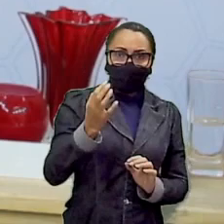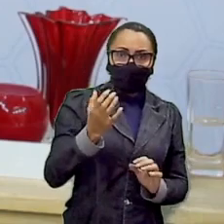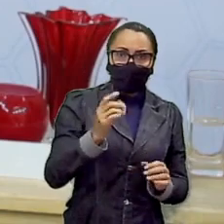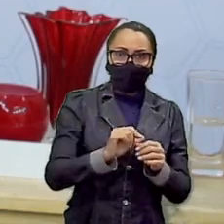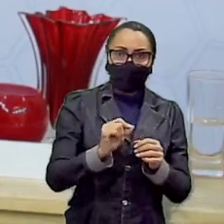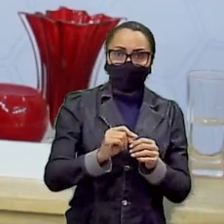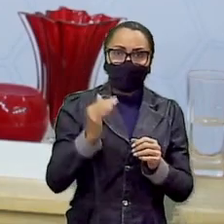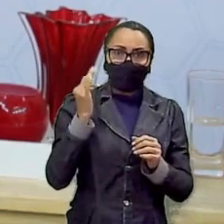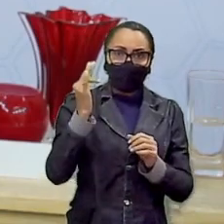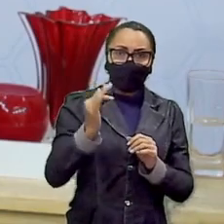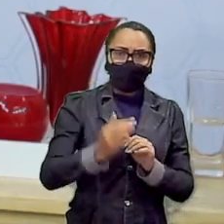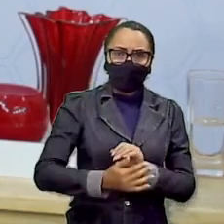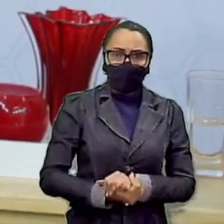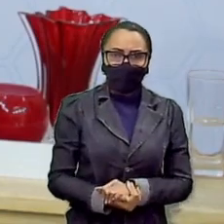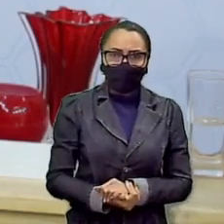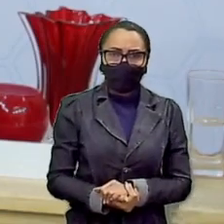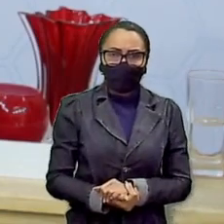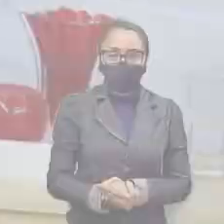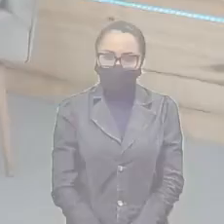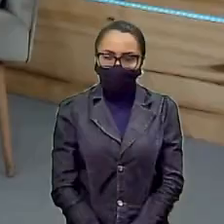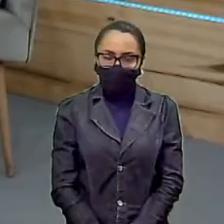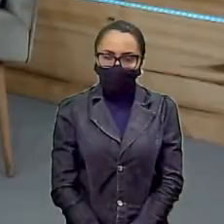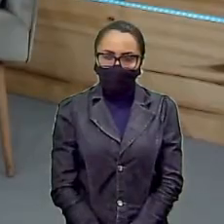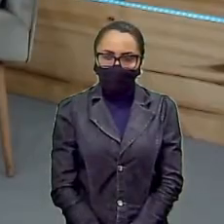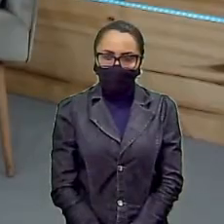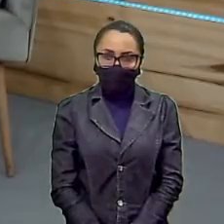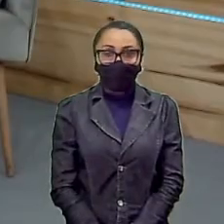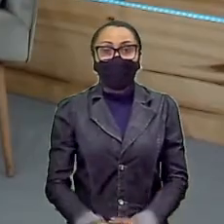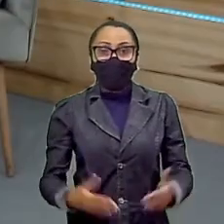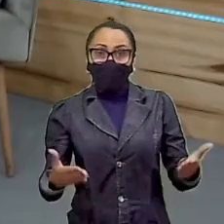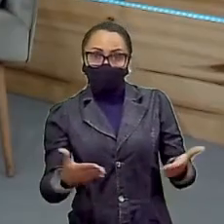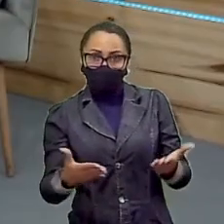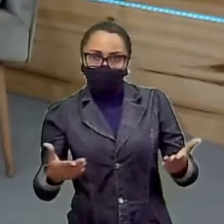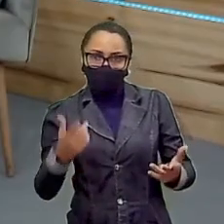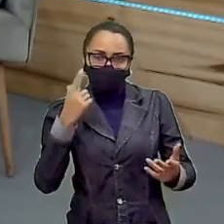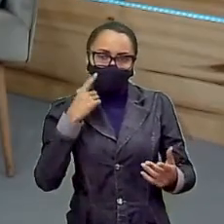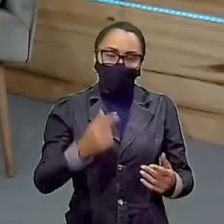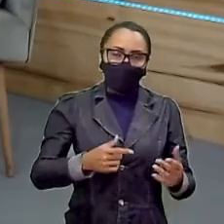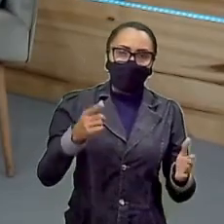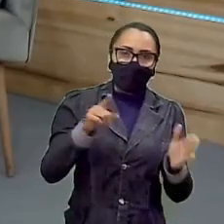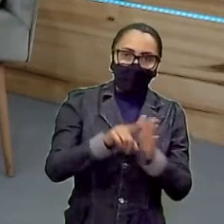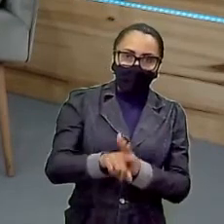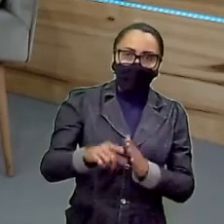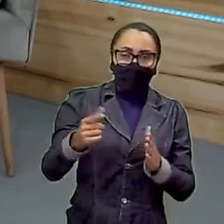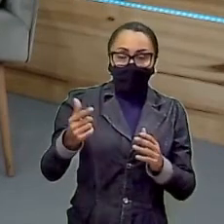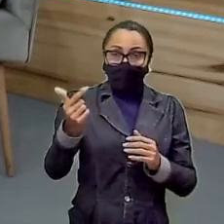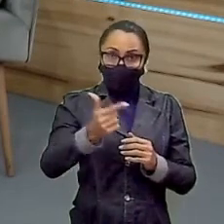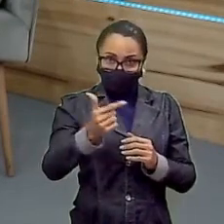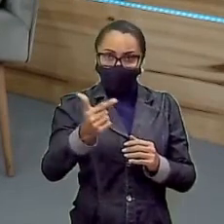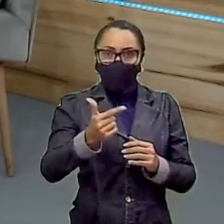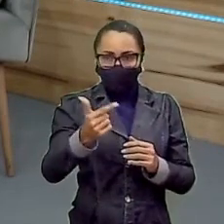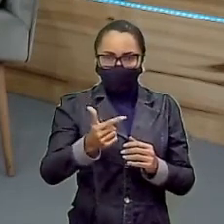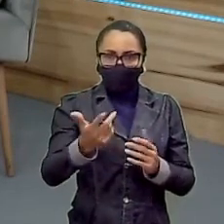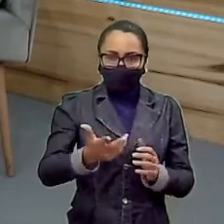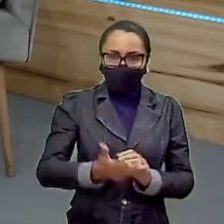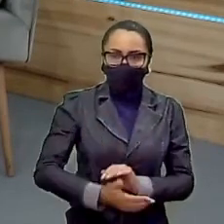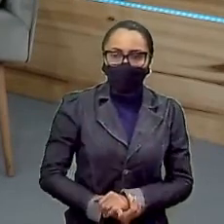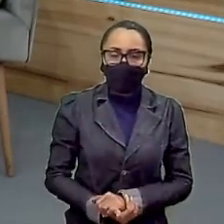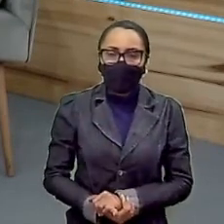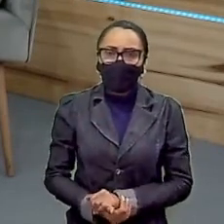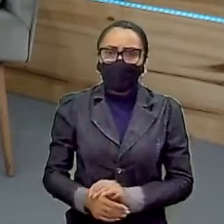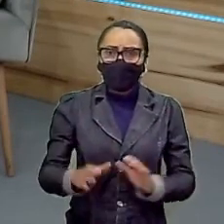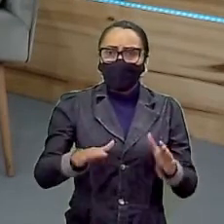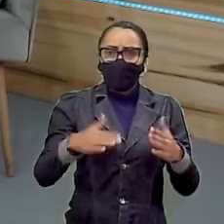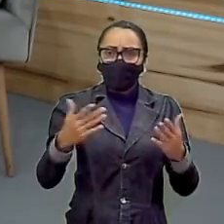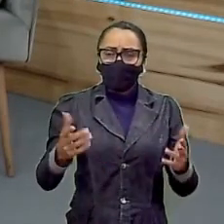futuro. Excelente, professora. Agora vamos a mais uma perguntinha, a segunda pergunta. Qual